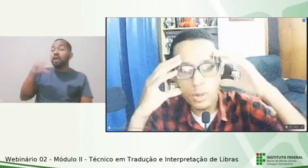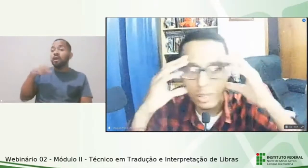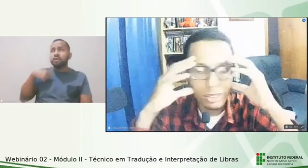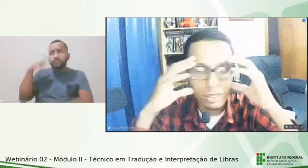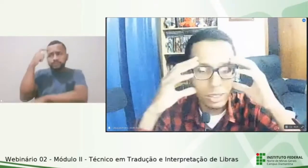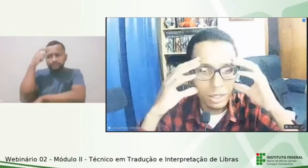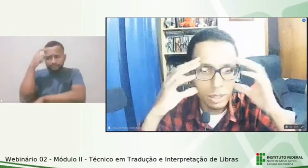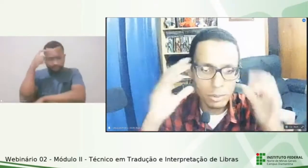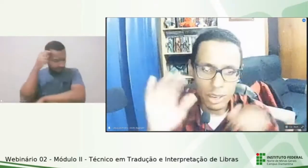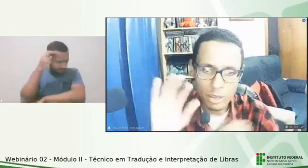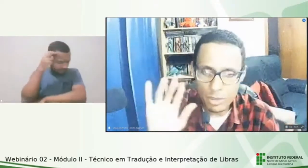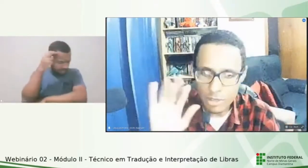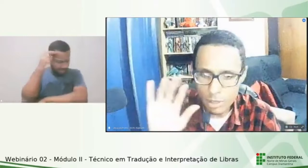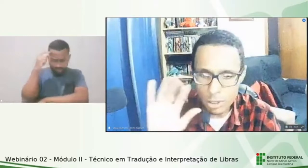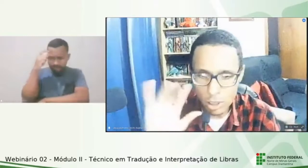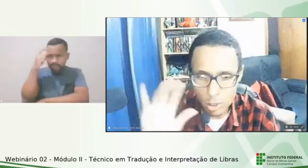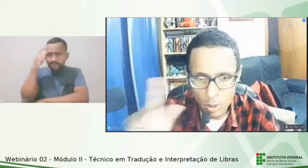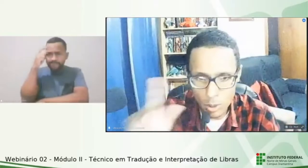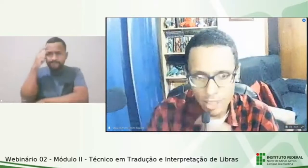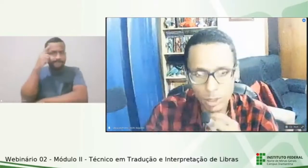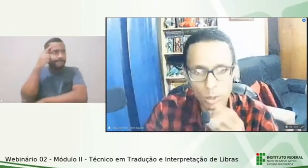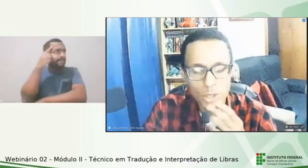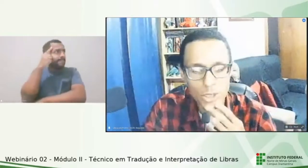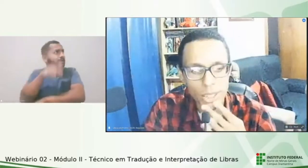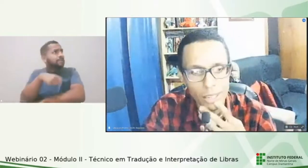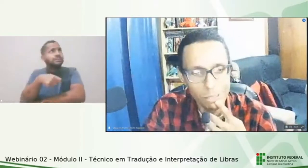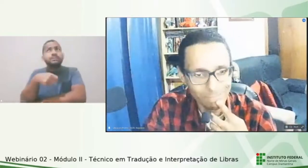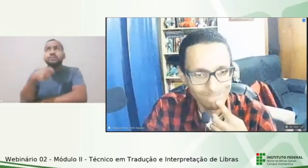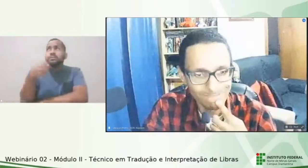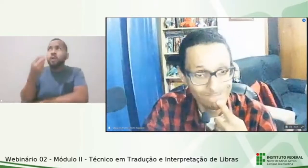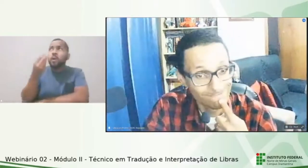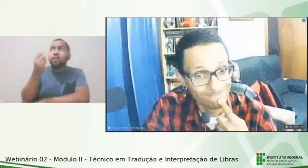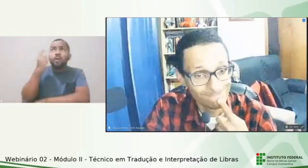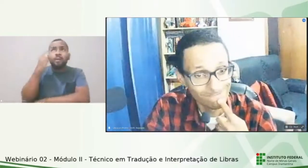pessoa. Por que que você não utilizou a datilologia?